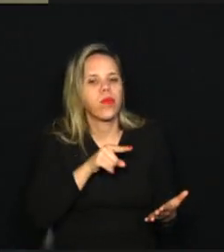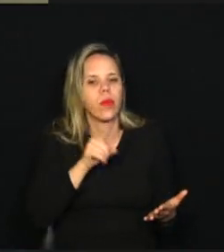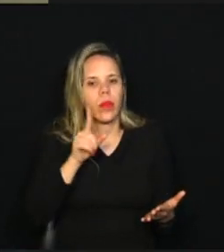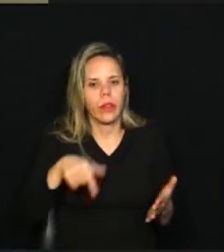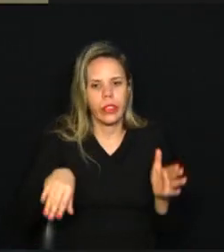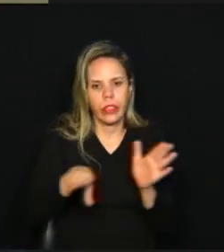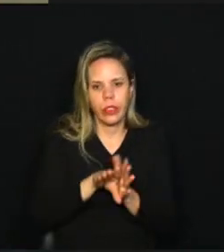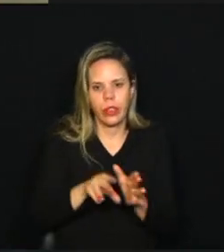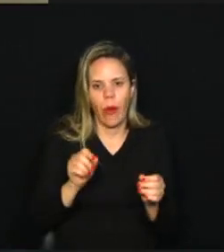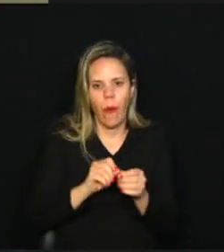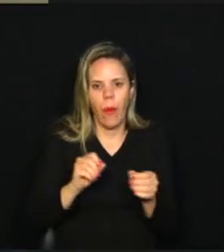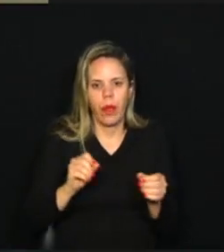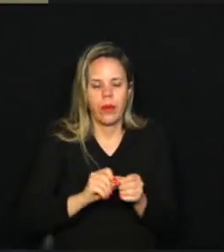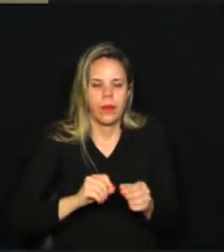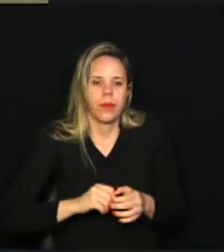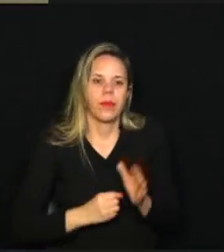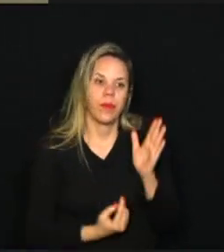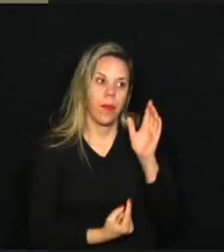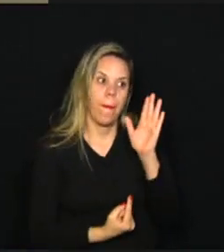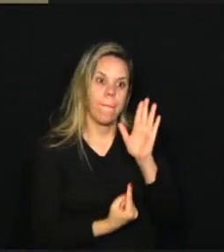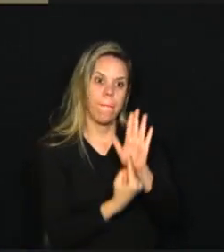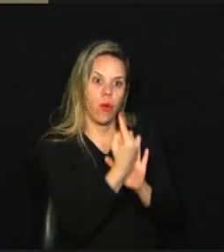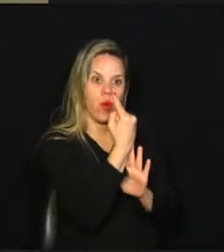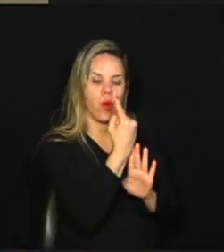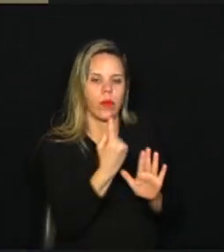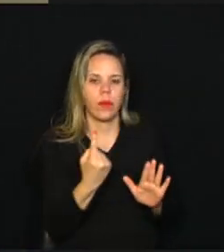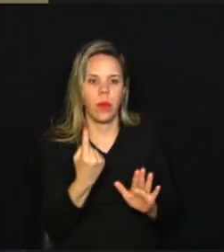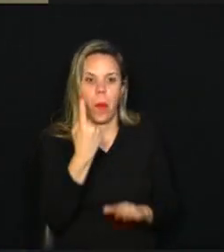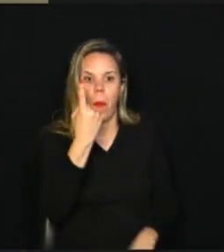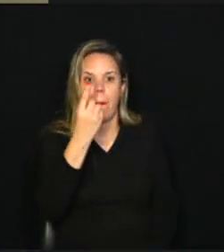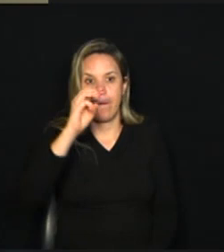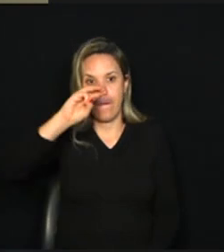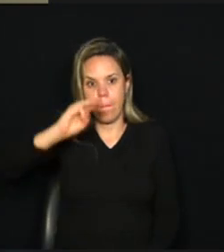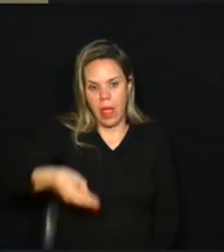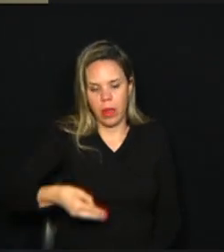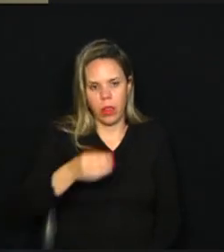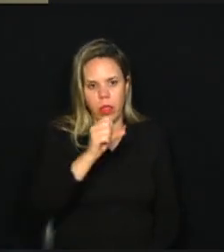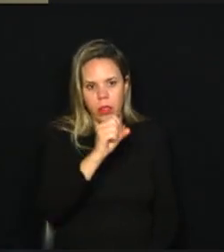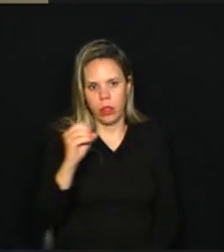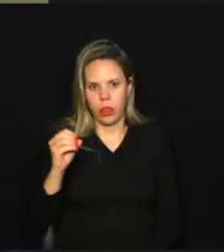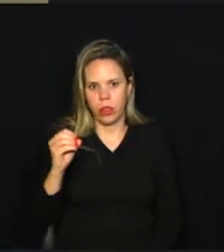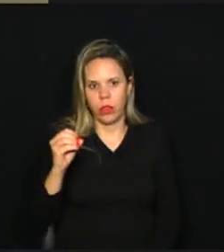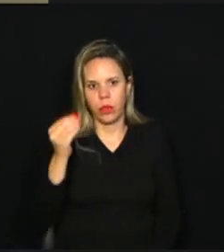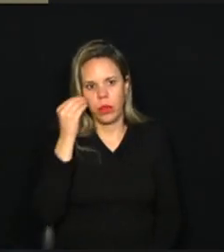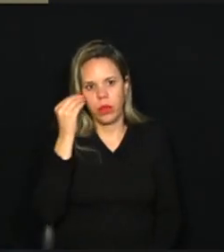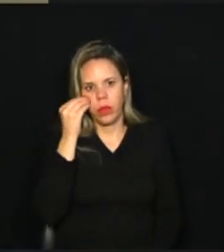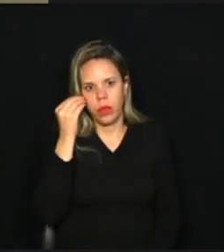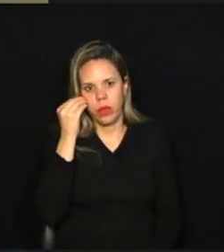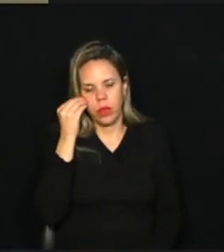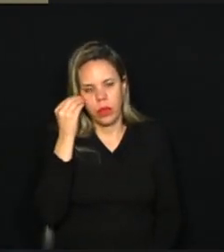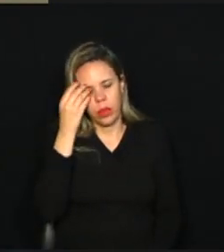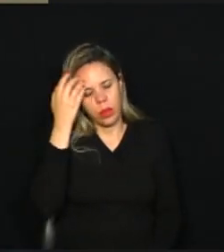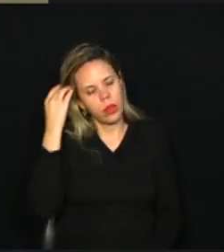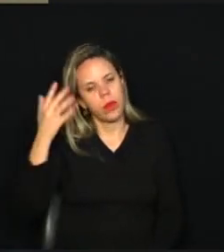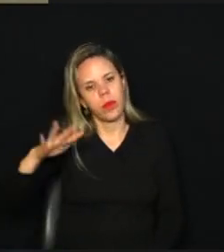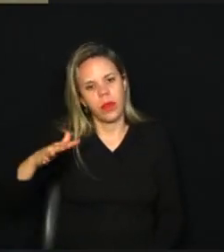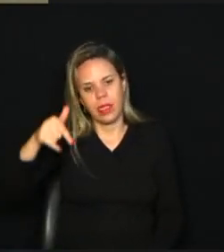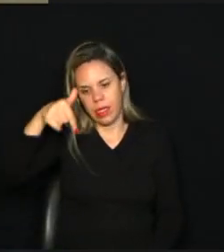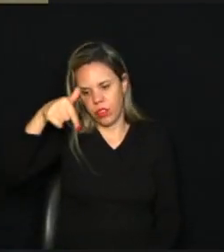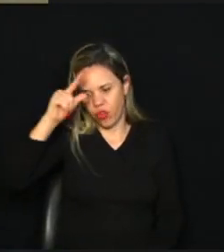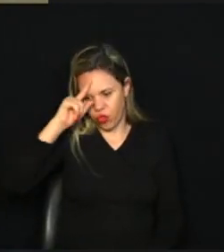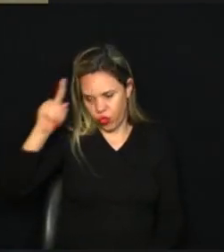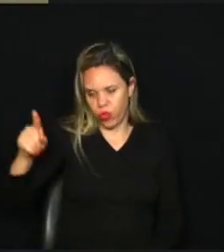chegaram a fazer, no ápice dos casos, mais de 1.800.000 de testes, né, na média de 7